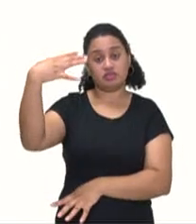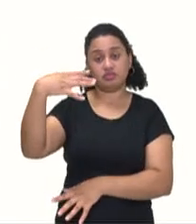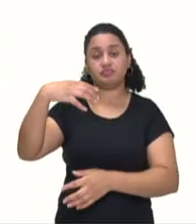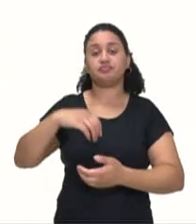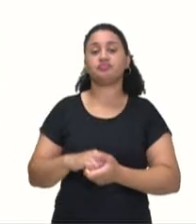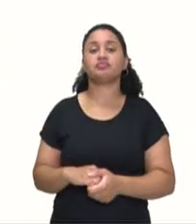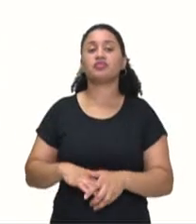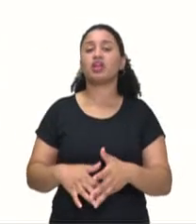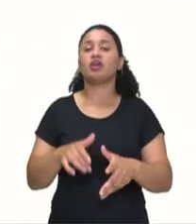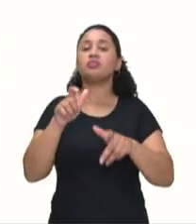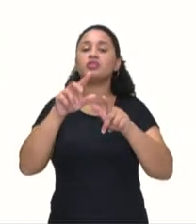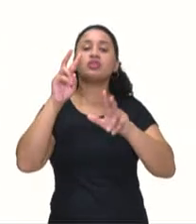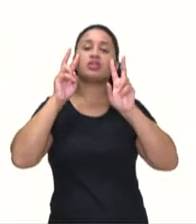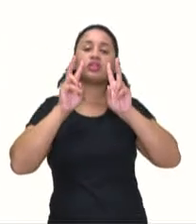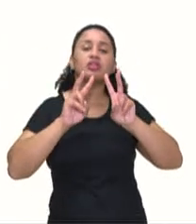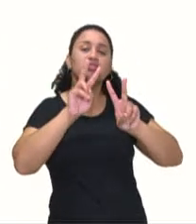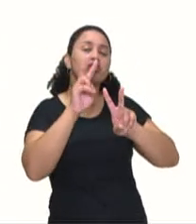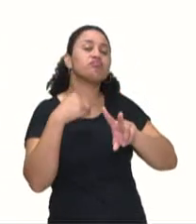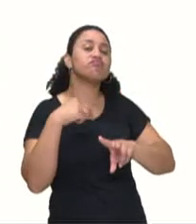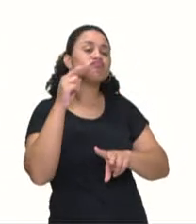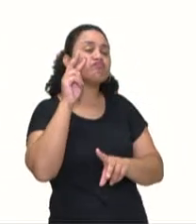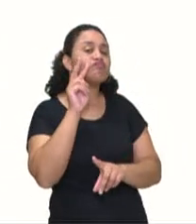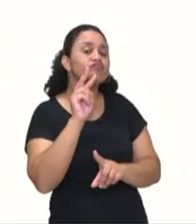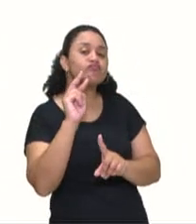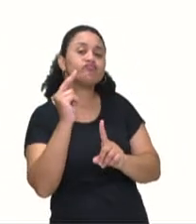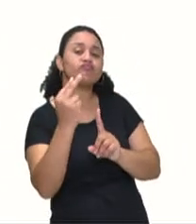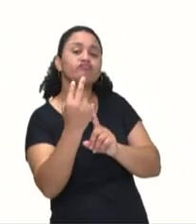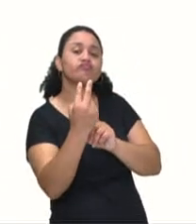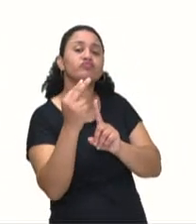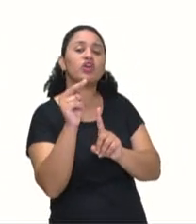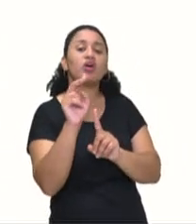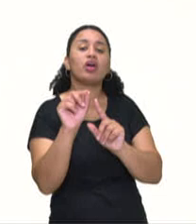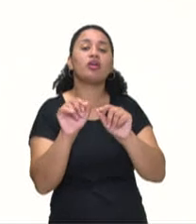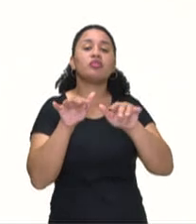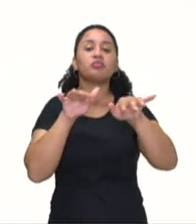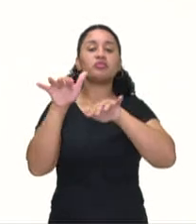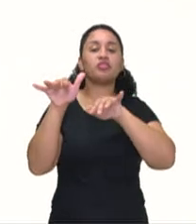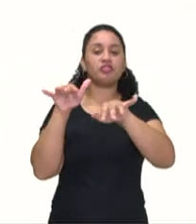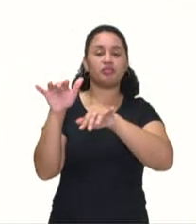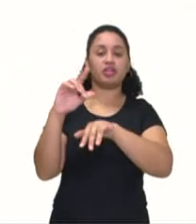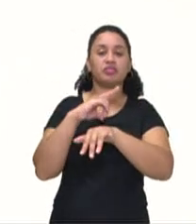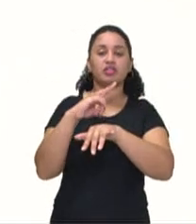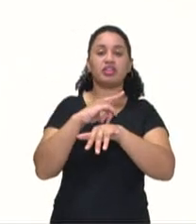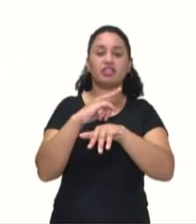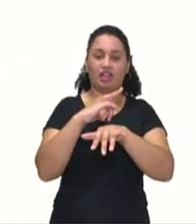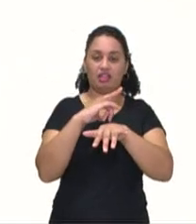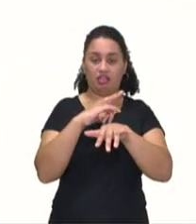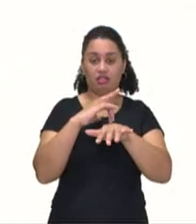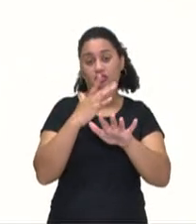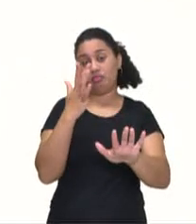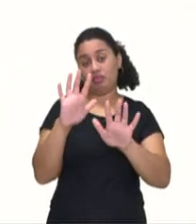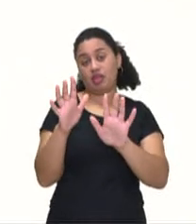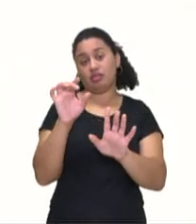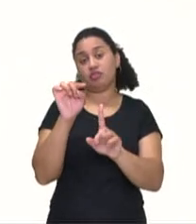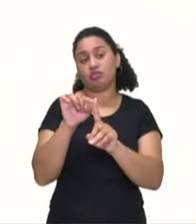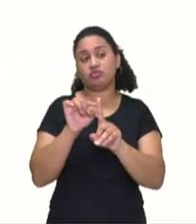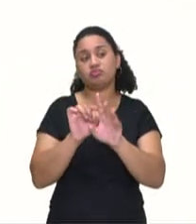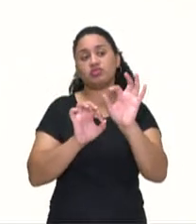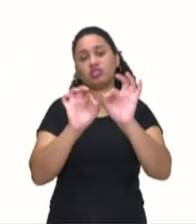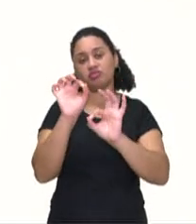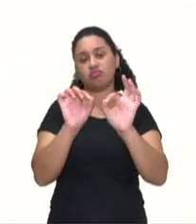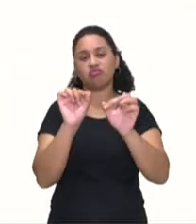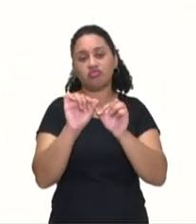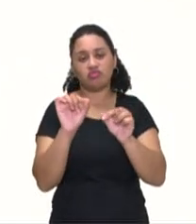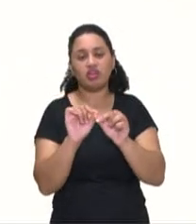observador cabe contemplar o movimento inscrito nas obras, desenhos